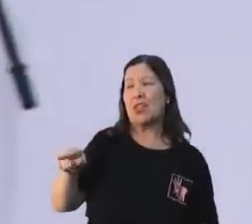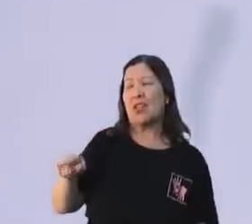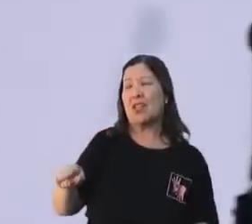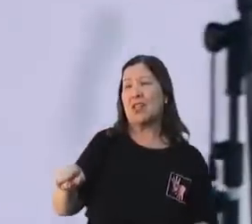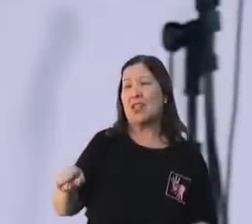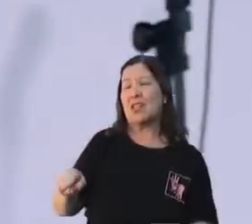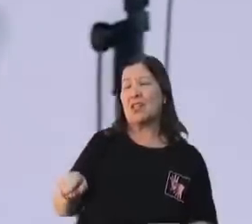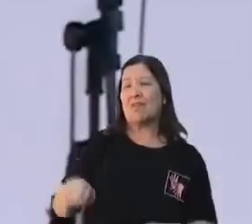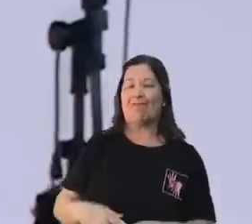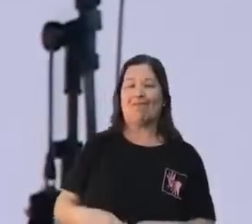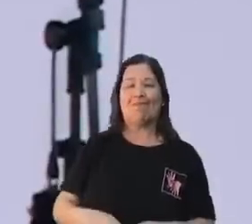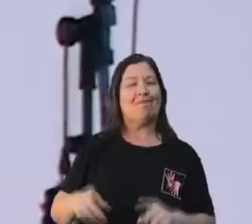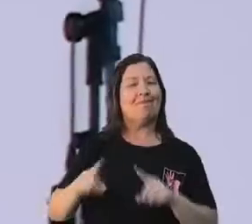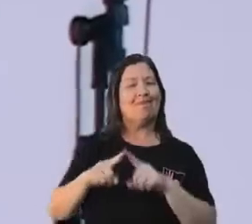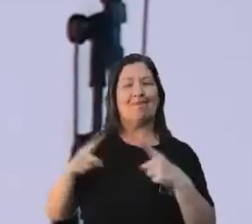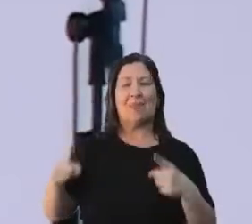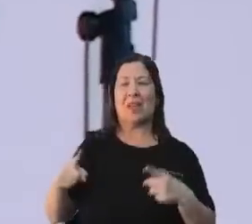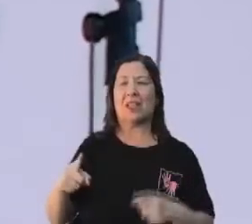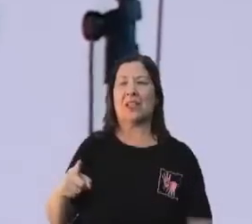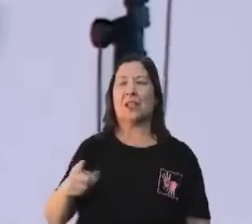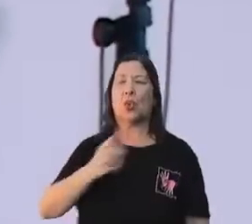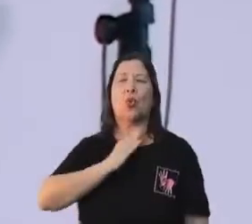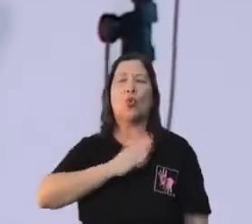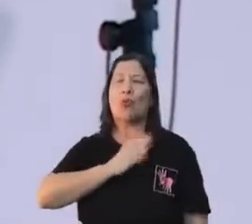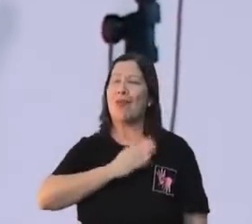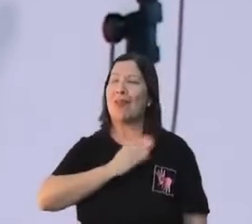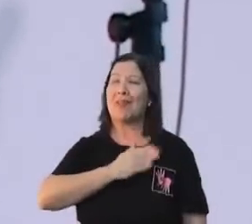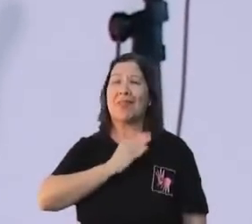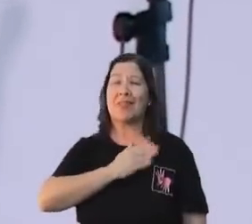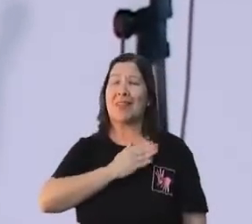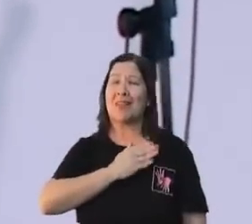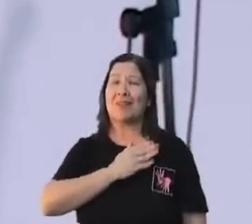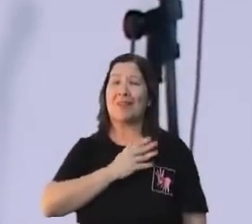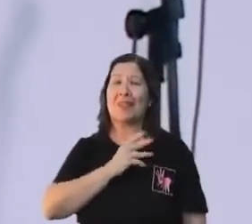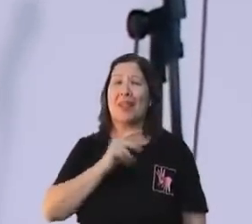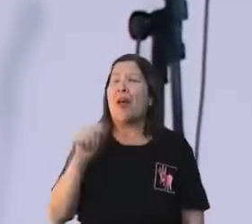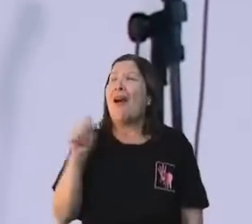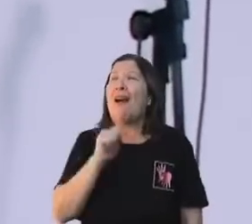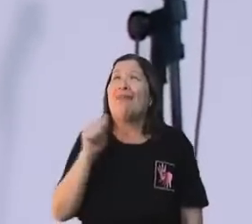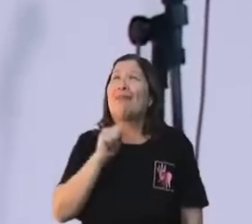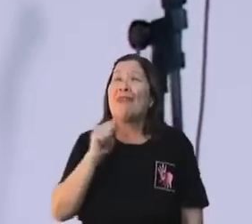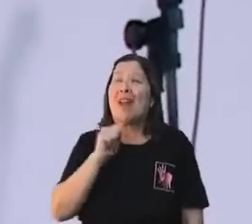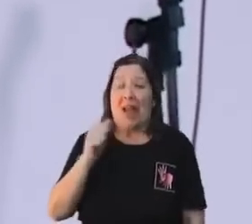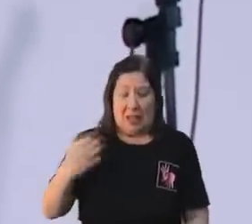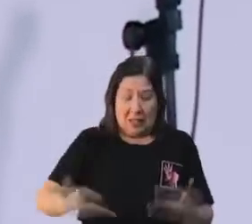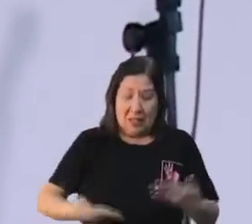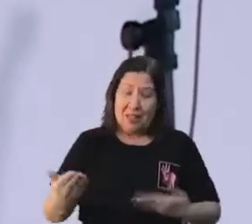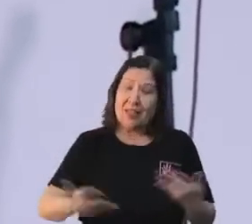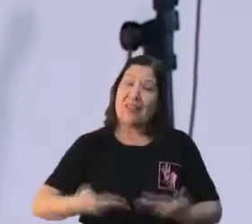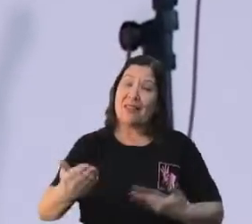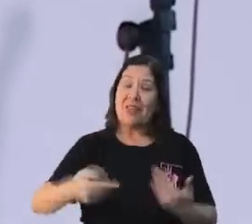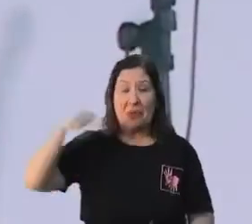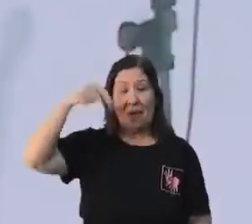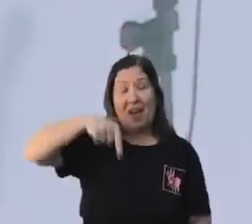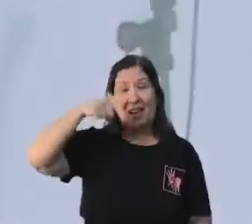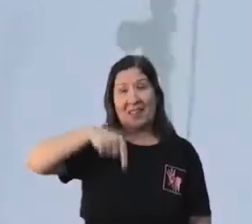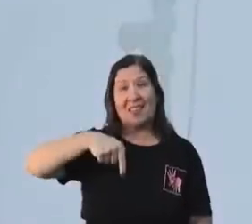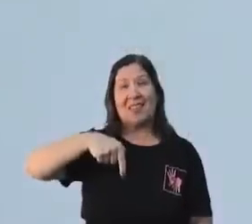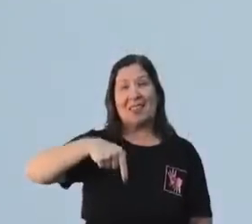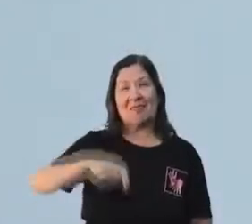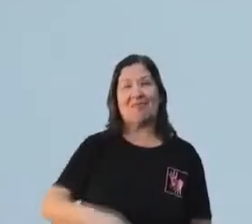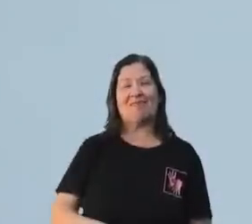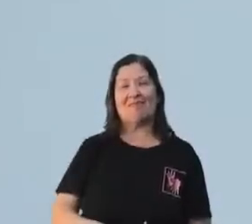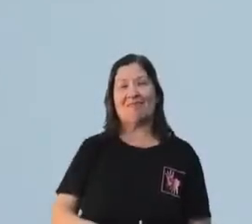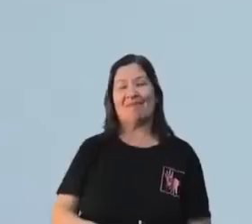mas o coração dele vocês não vão levar. Ele amou a África, ele serviu a África, e o coração dele vai ser enterrado